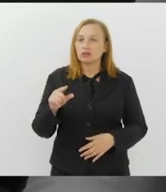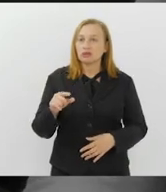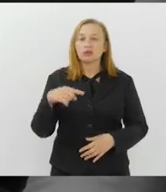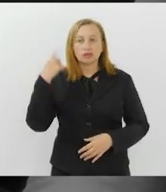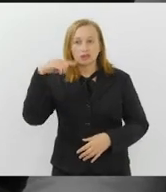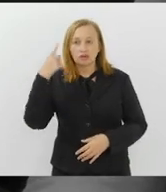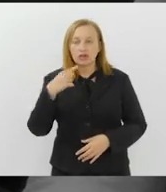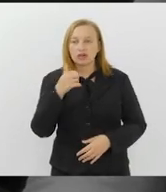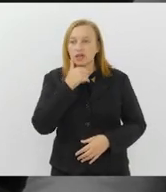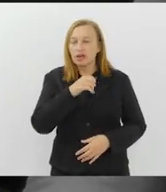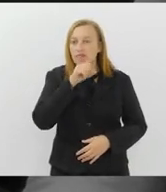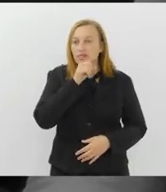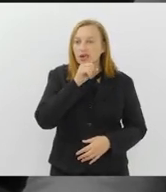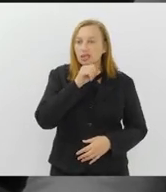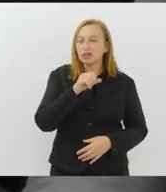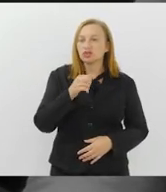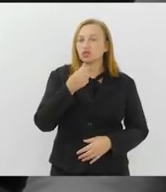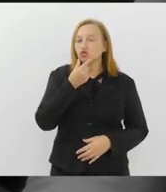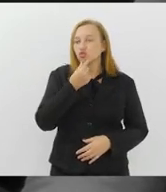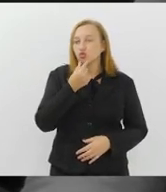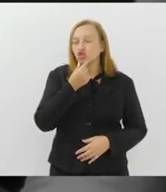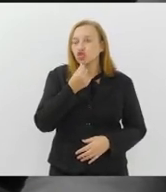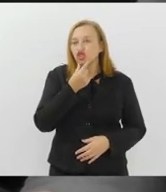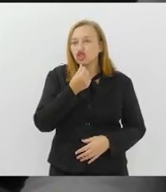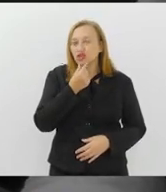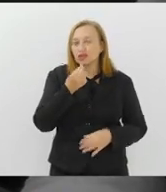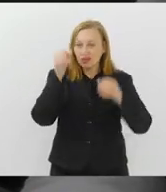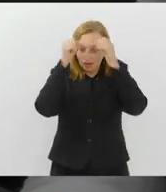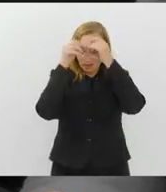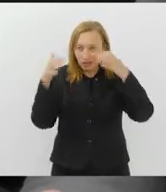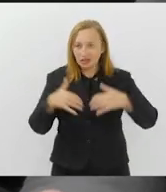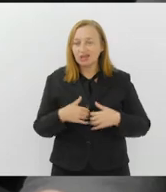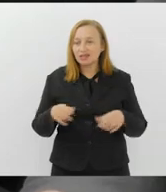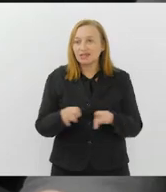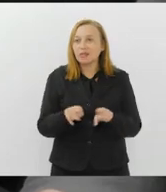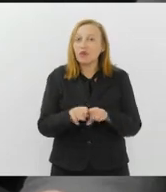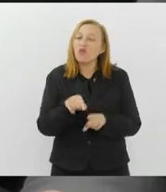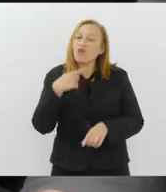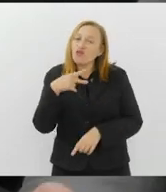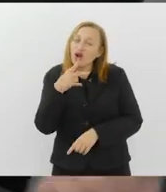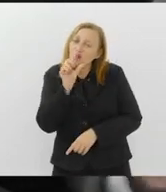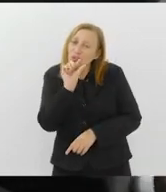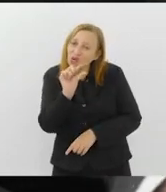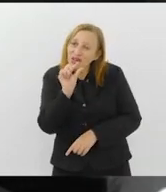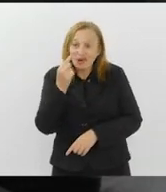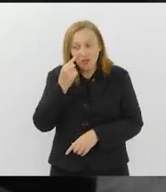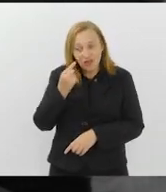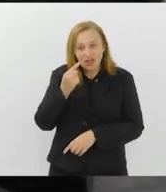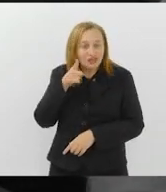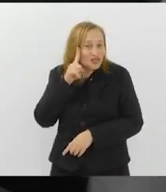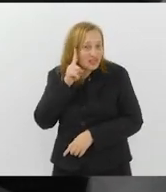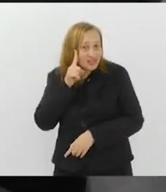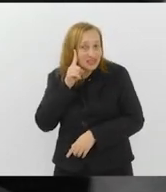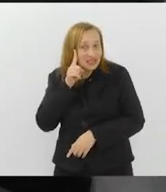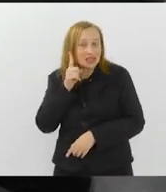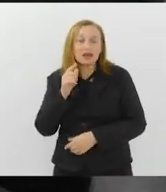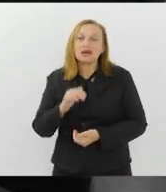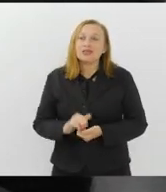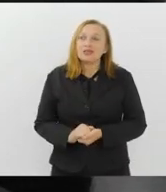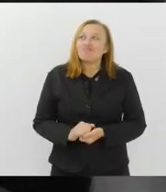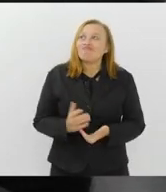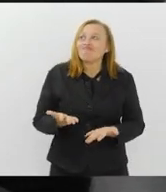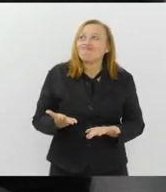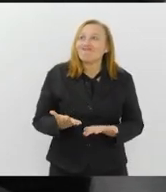mãe de um menino autista também. Eu vou falar um pouco aqui para vocês do que eu vejo no dia a dia que uma Um